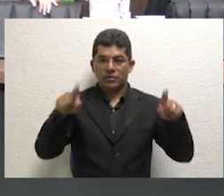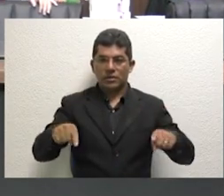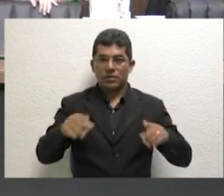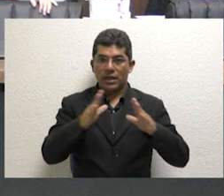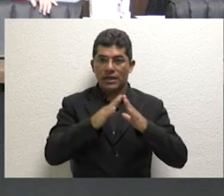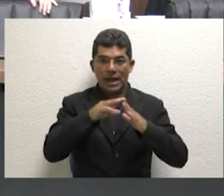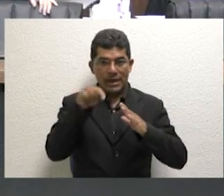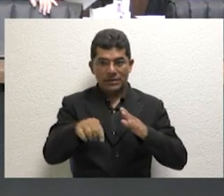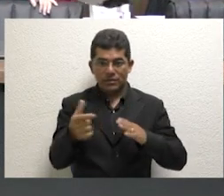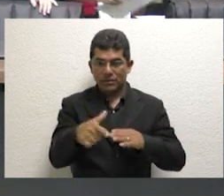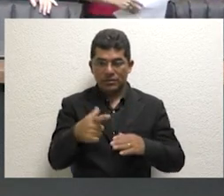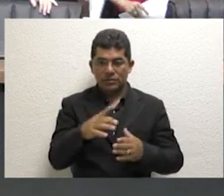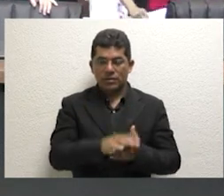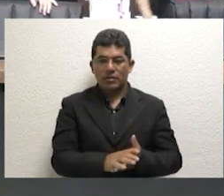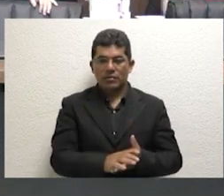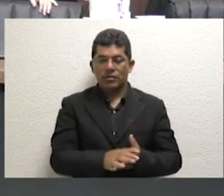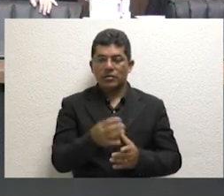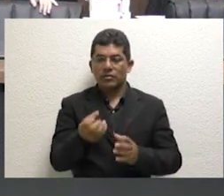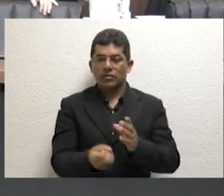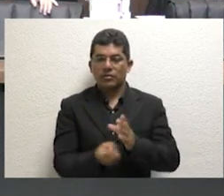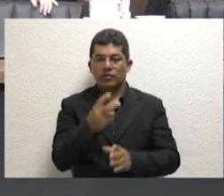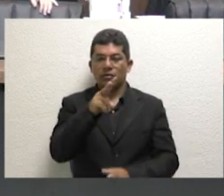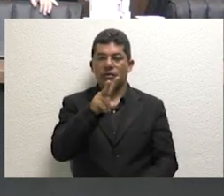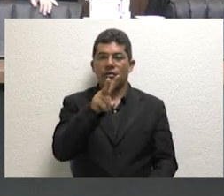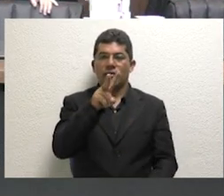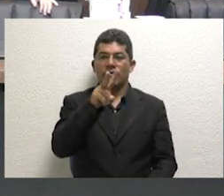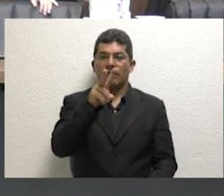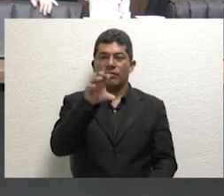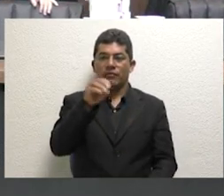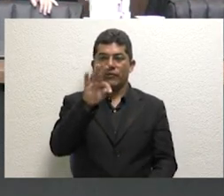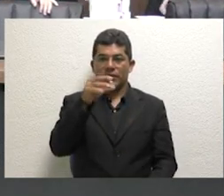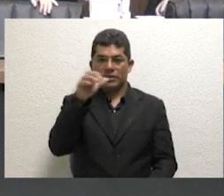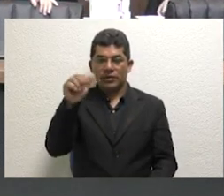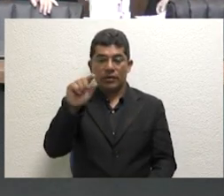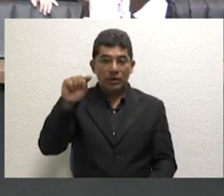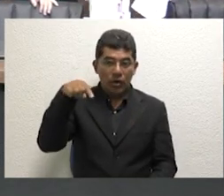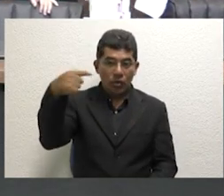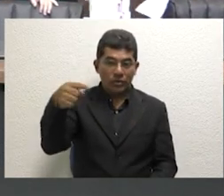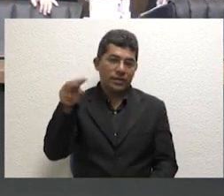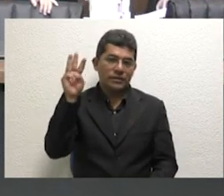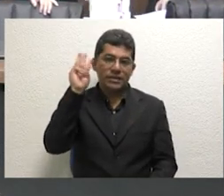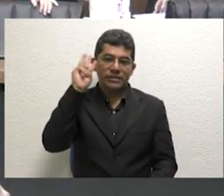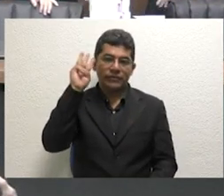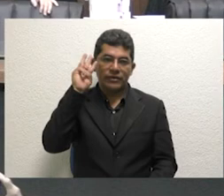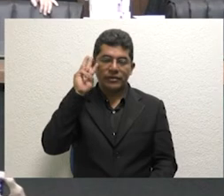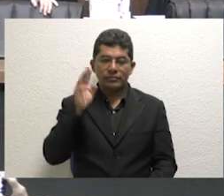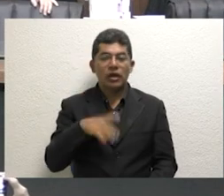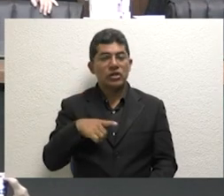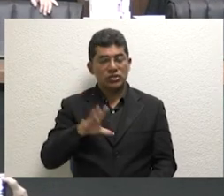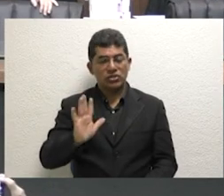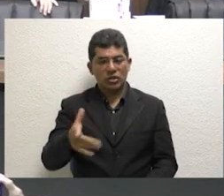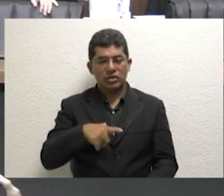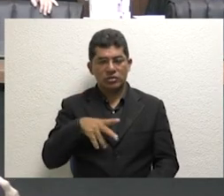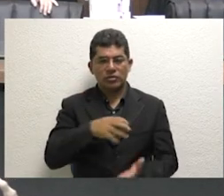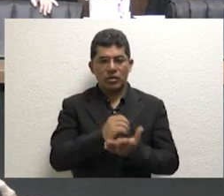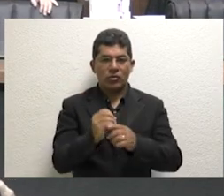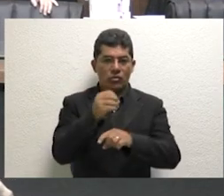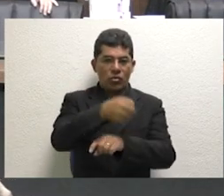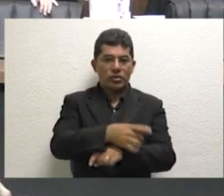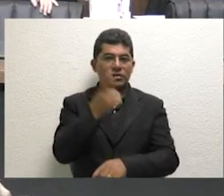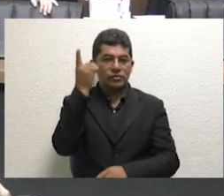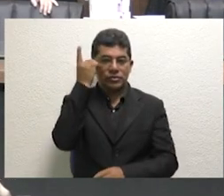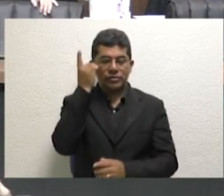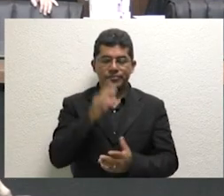pela não realização da votação porém próxima terça-feira já teremos ordem do dia